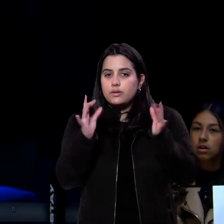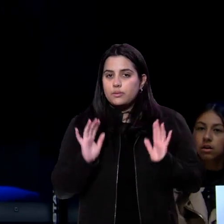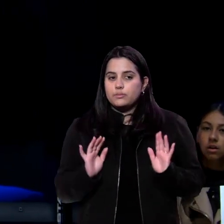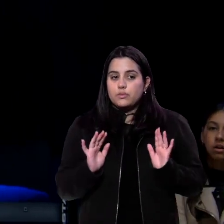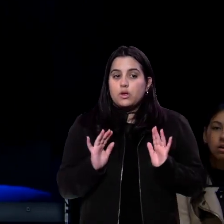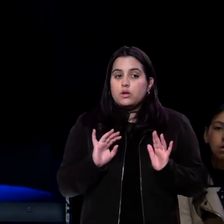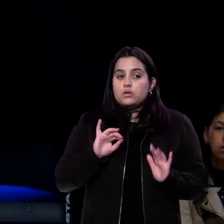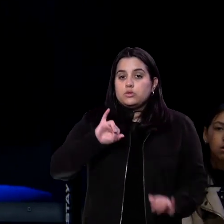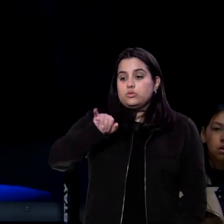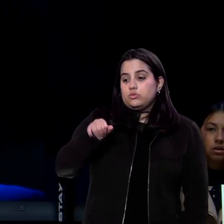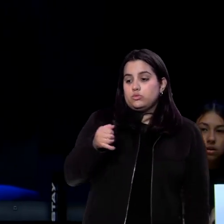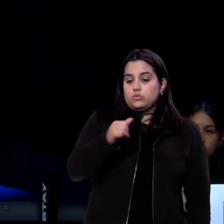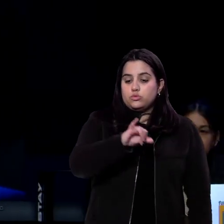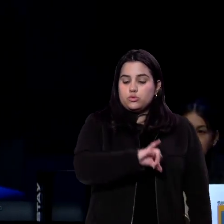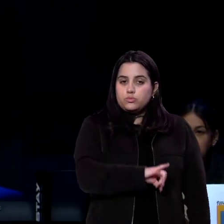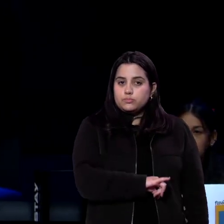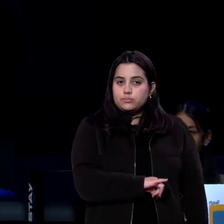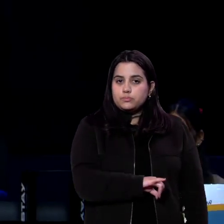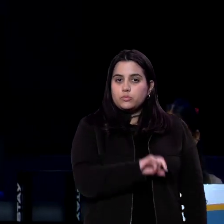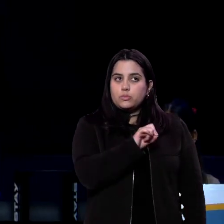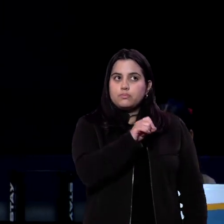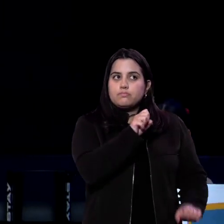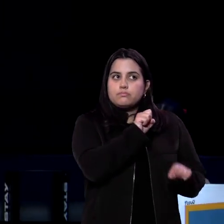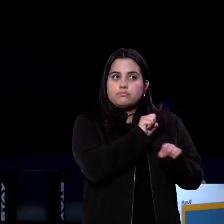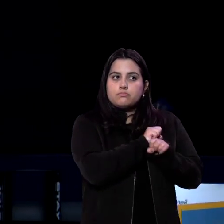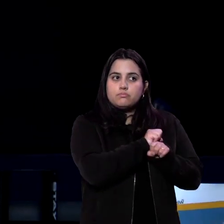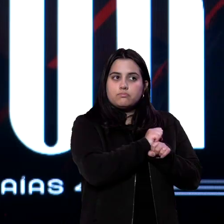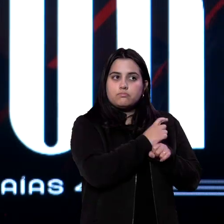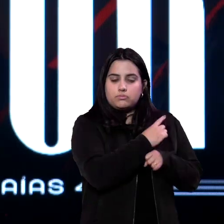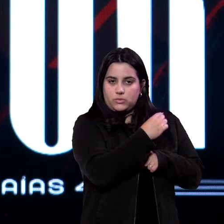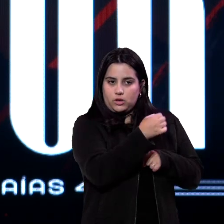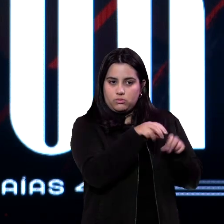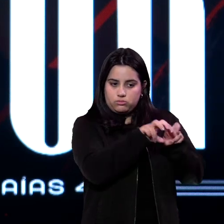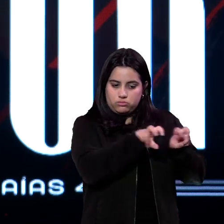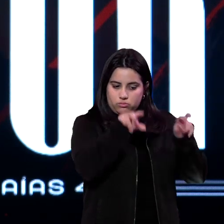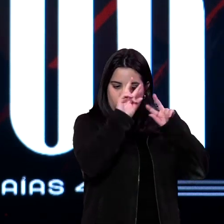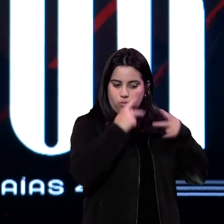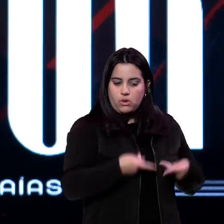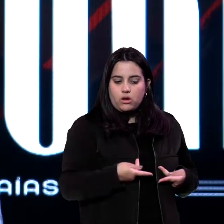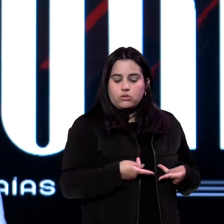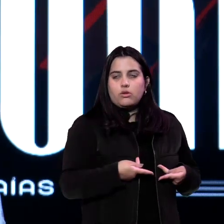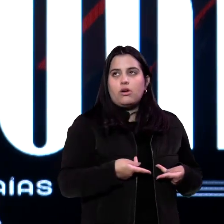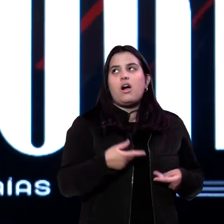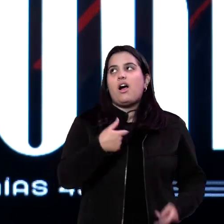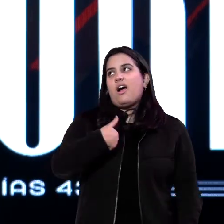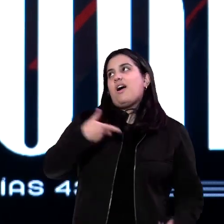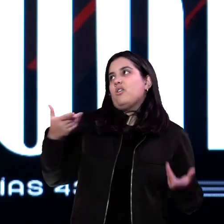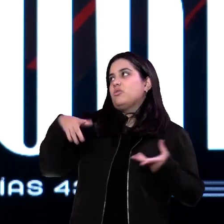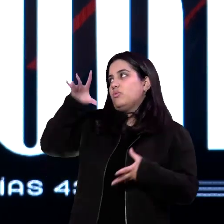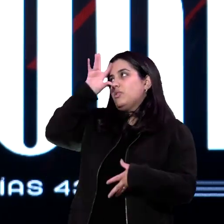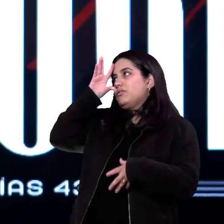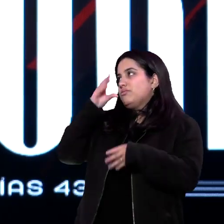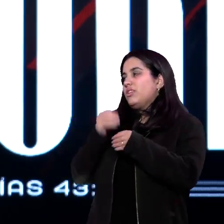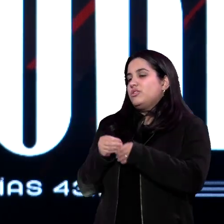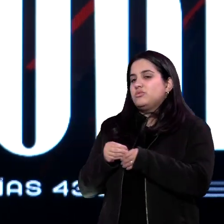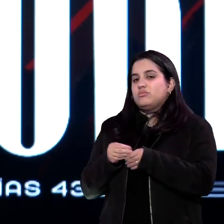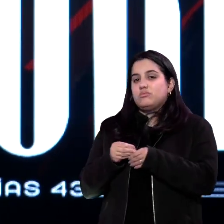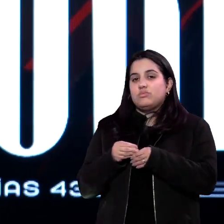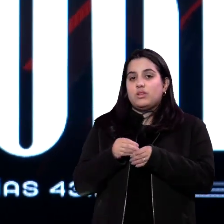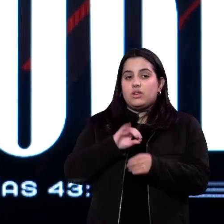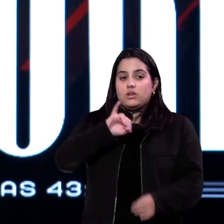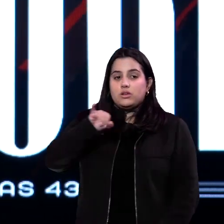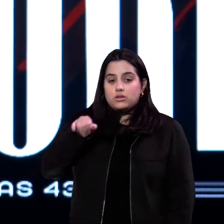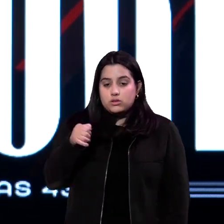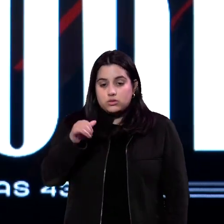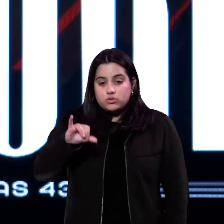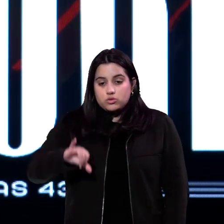Jó saiu do tribunal, ele entendeu o porquê ele sofreu. Jó foi um profeta sobre a